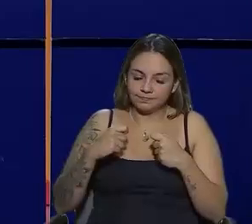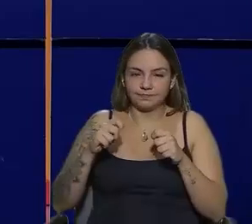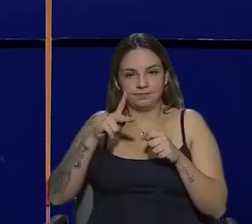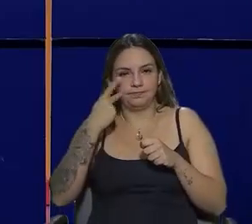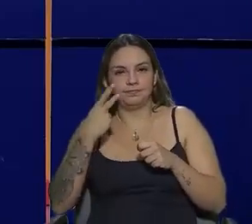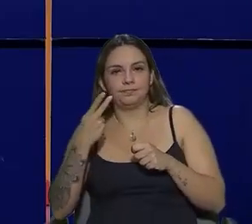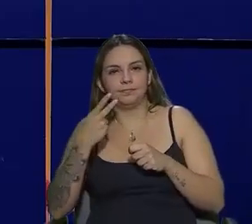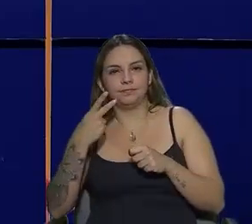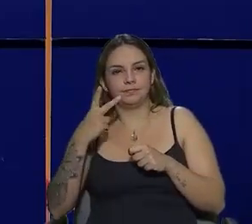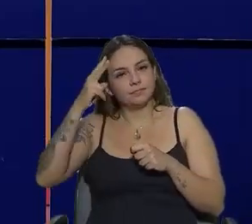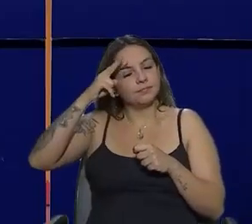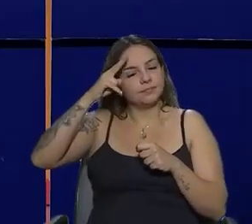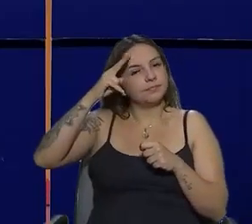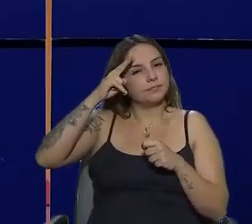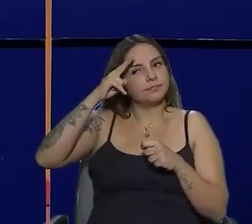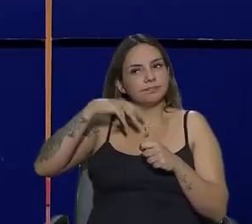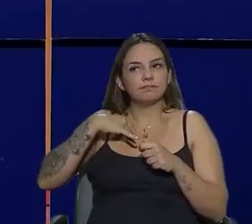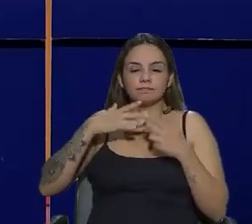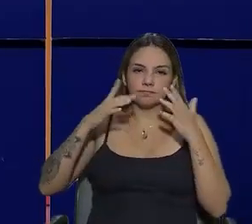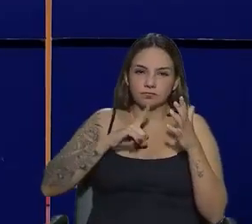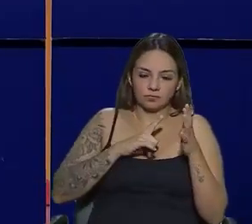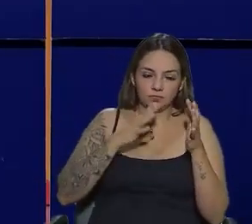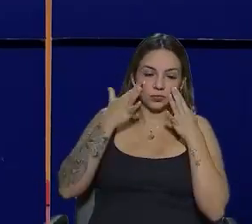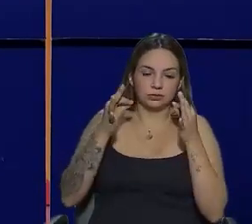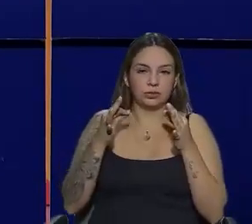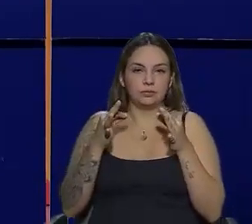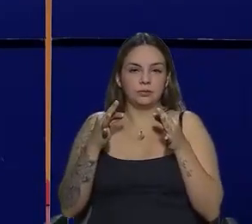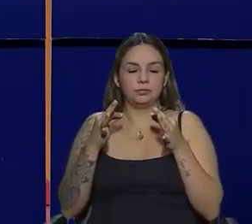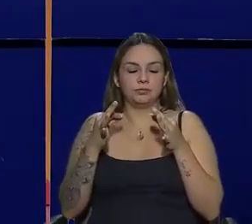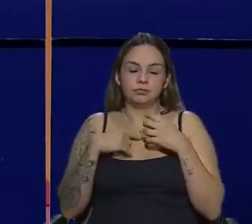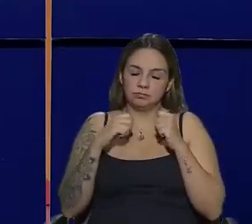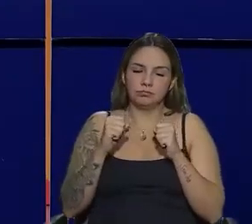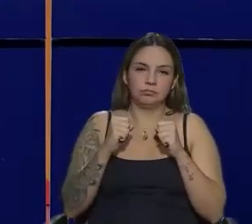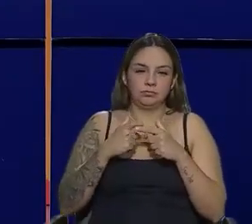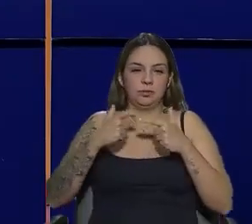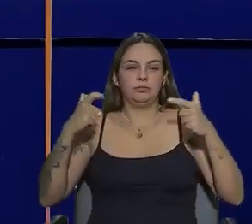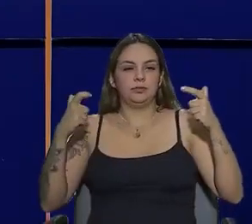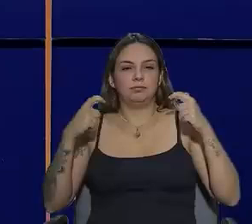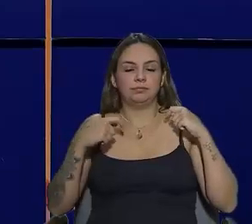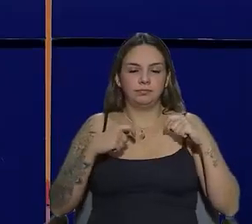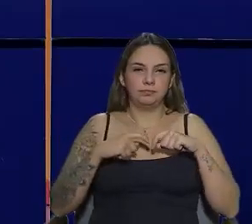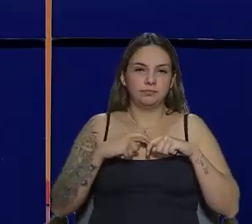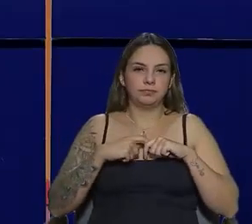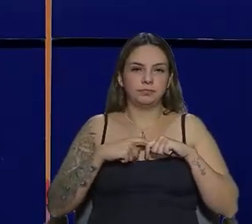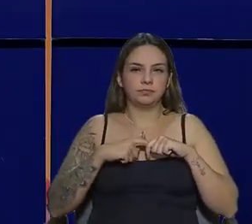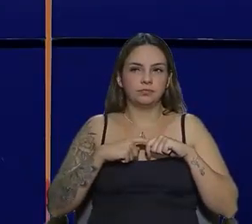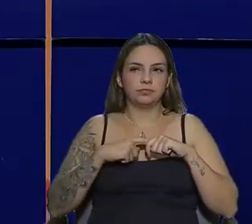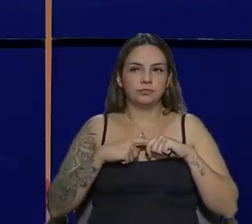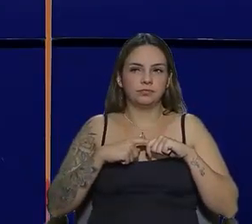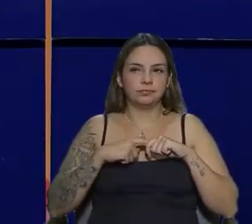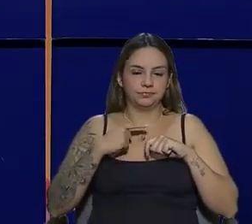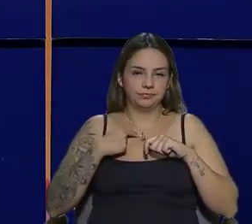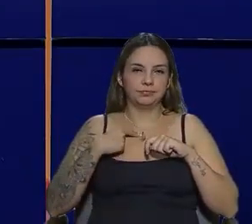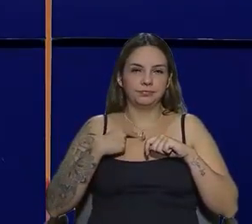preciso falar de história, eu me atenho aos fatos, mas eu posso ampliar, né? E aí,